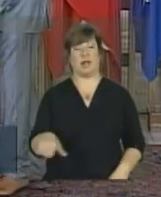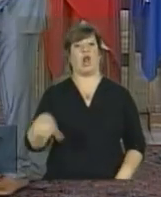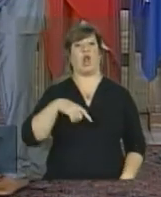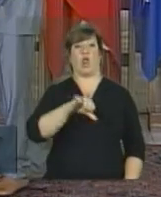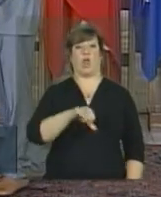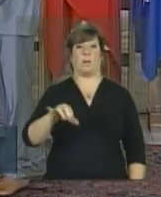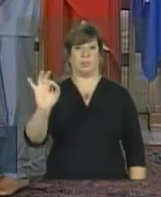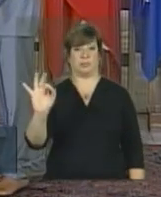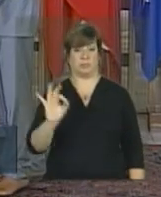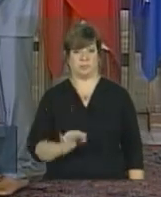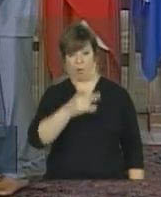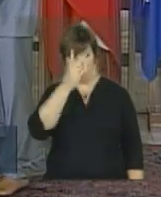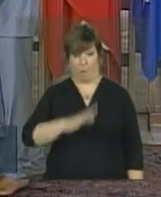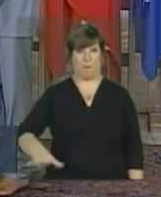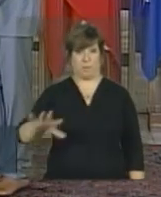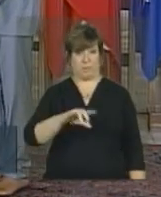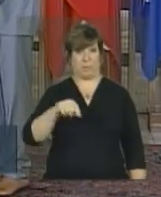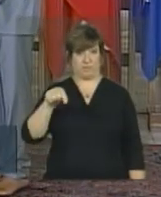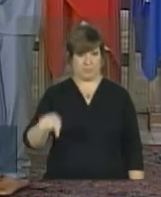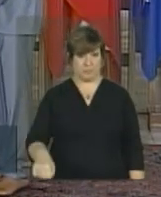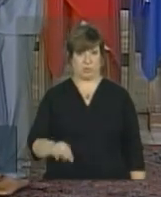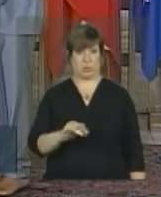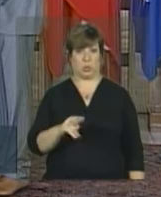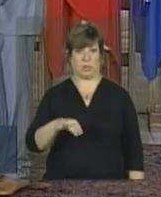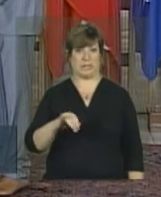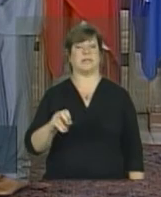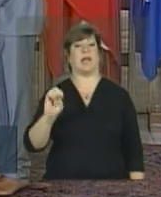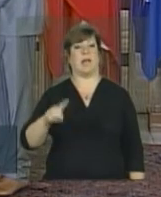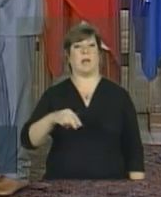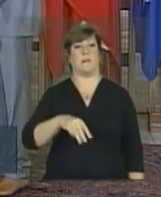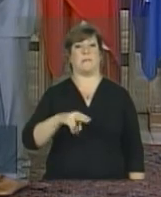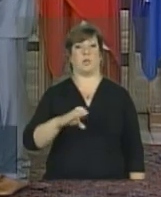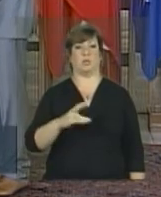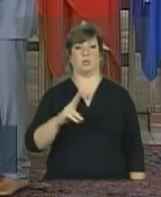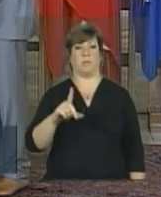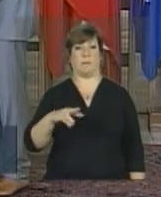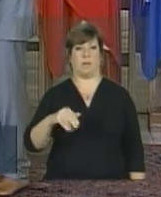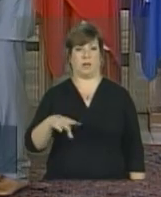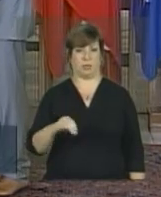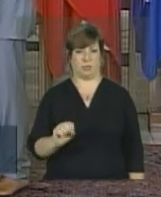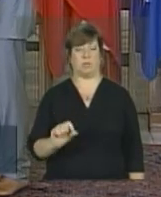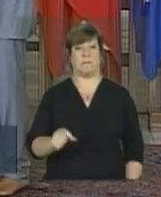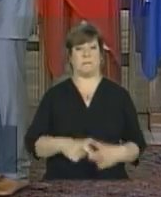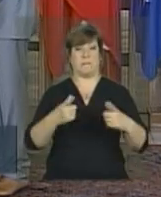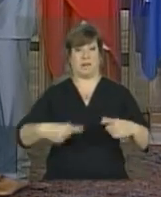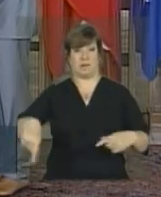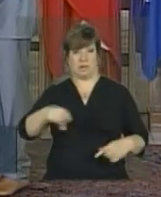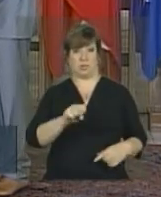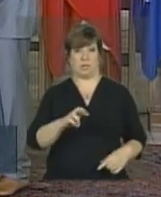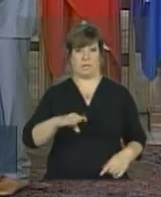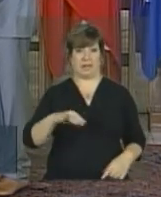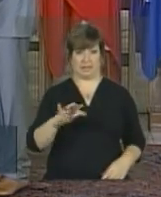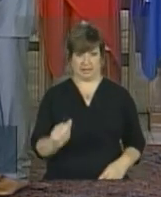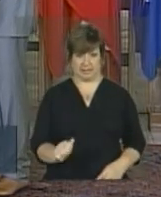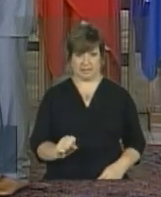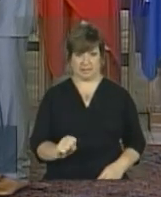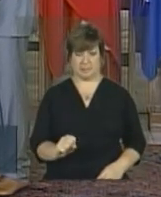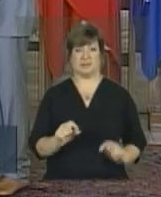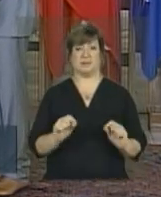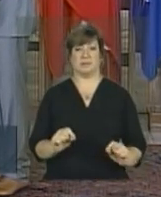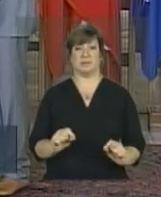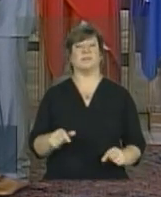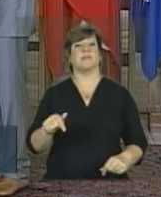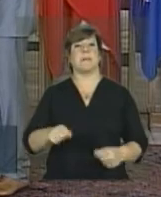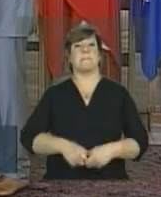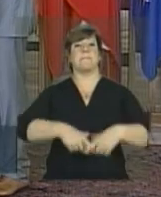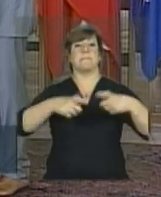99% da população são muçulmanos e a maior parte deles são sunita. A maior cidade